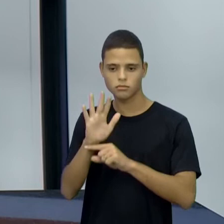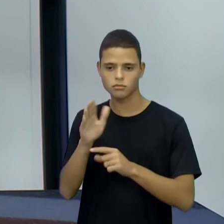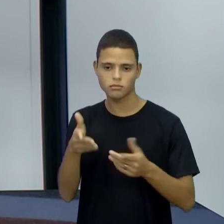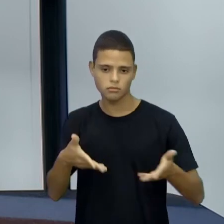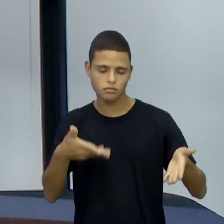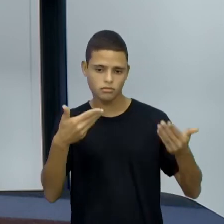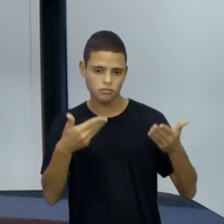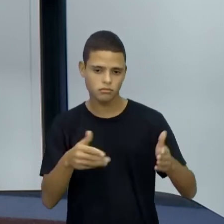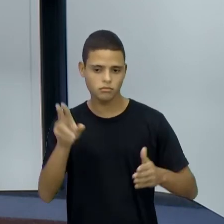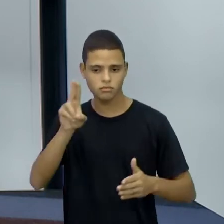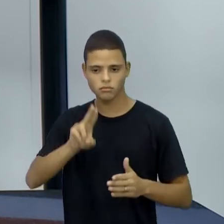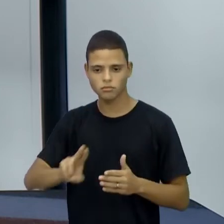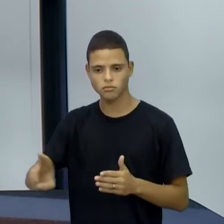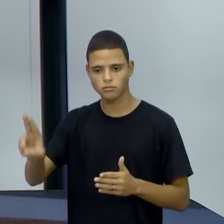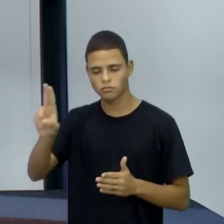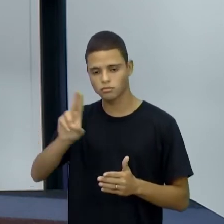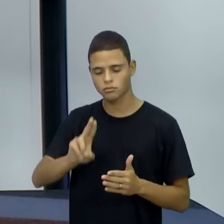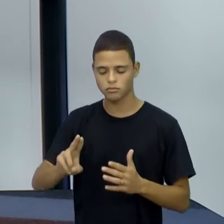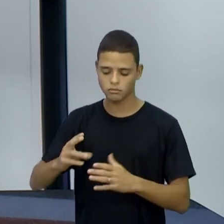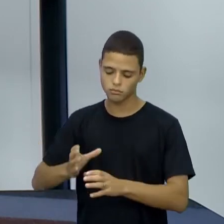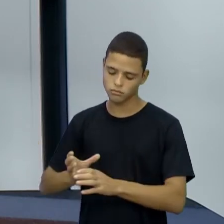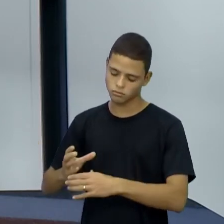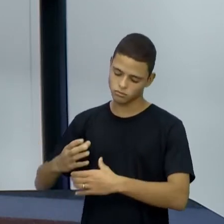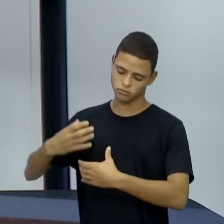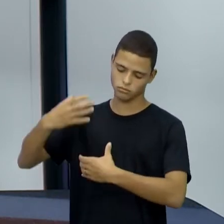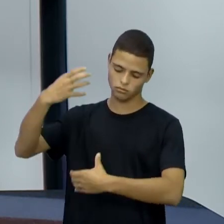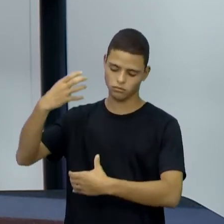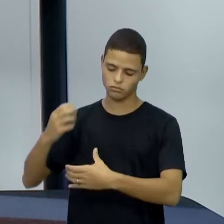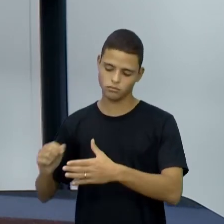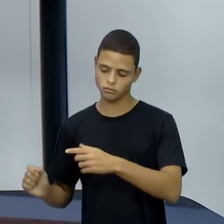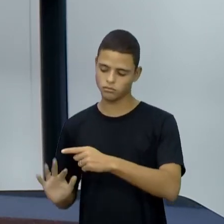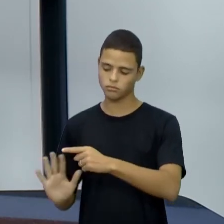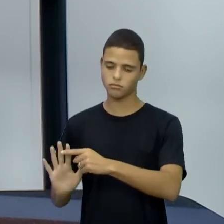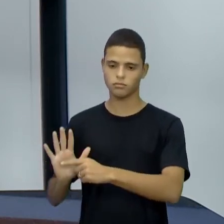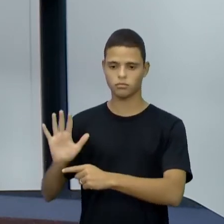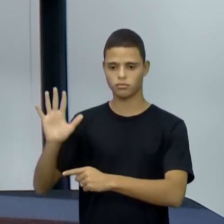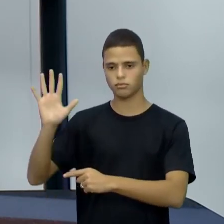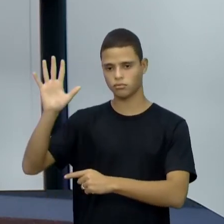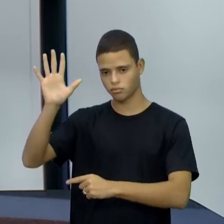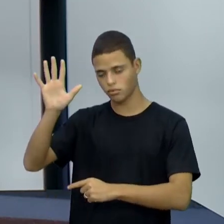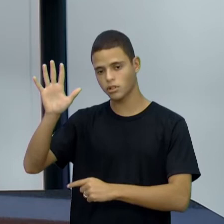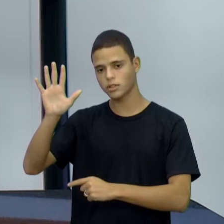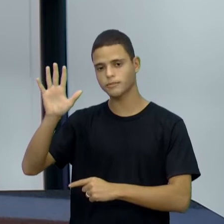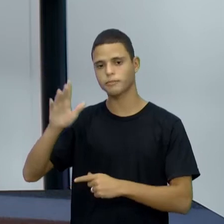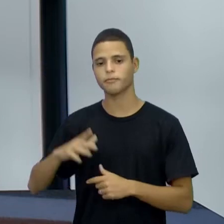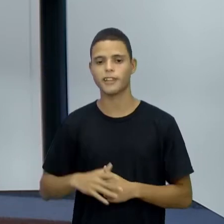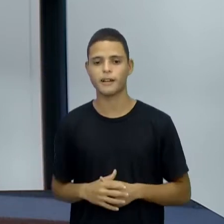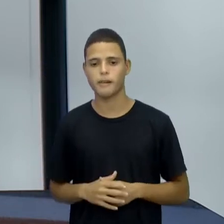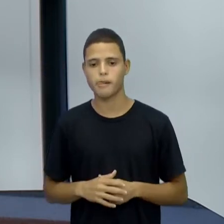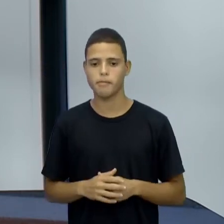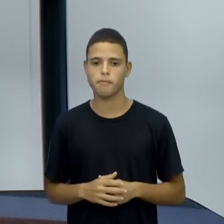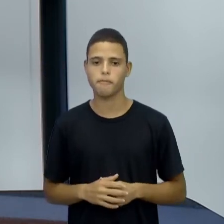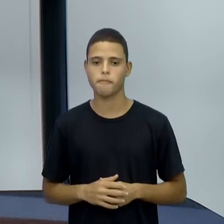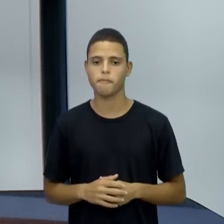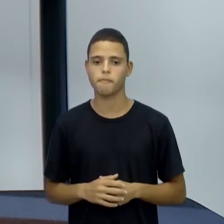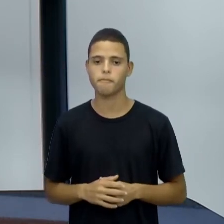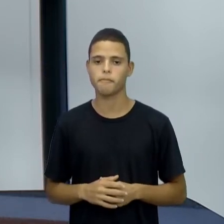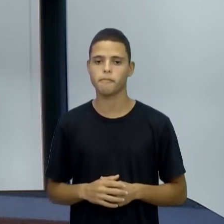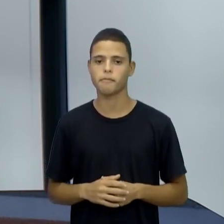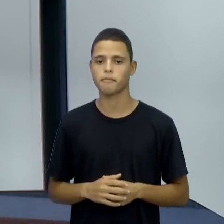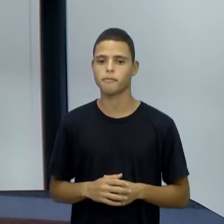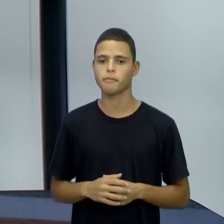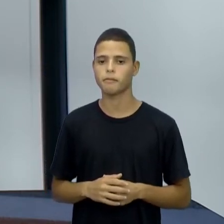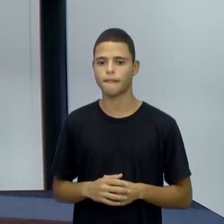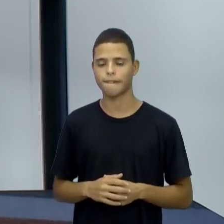uma tubulação, né? Para canalizar esse vapor. No caso da nossa latinha, a gente fez esse furinho, né? É representado aqui. Então,